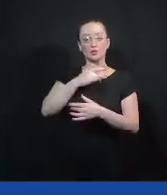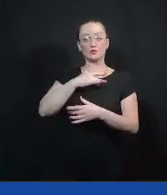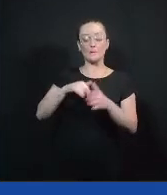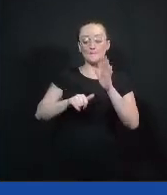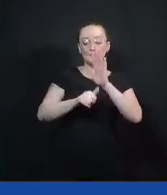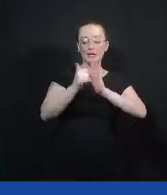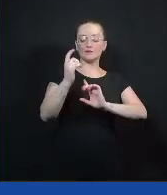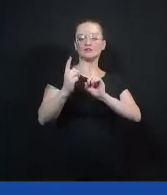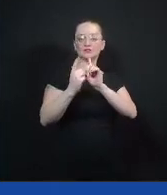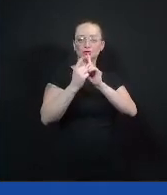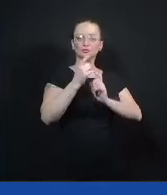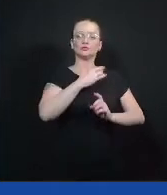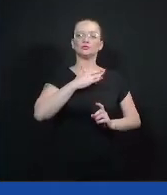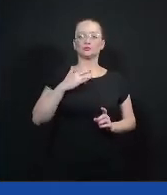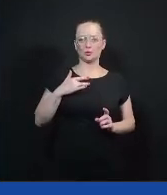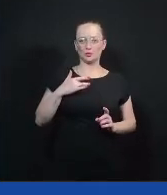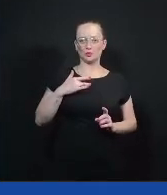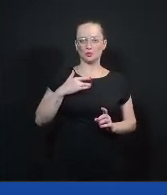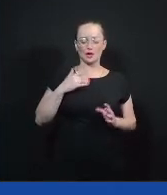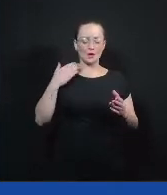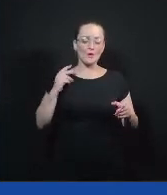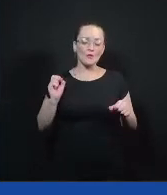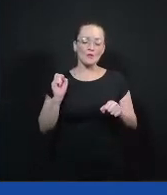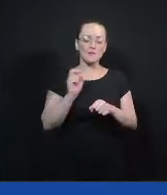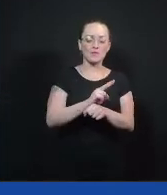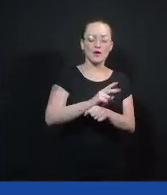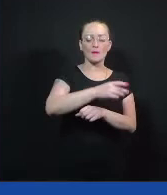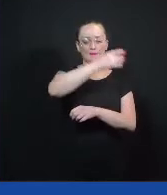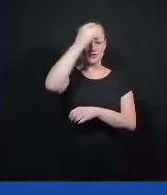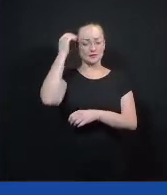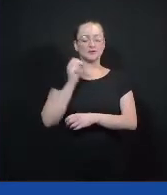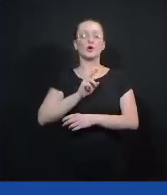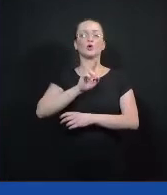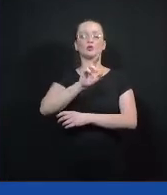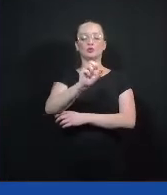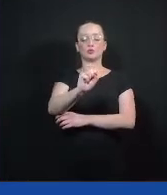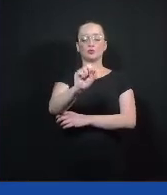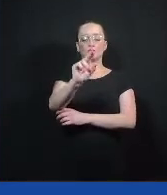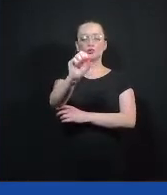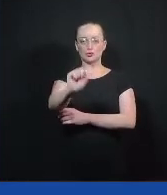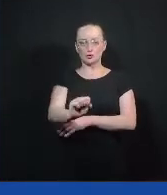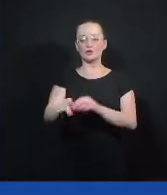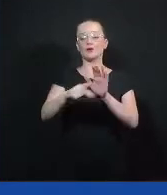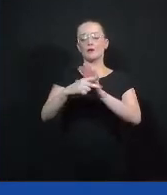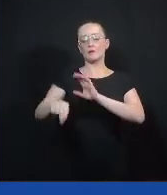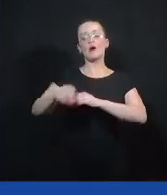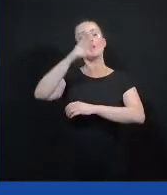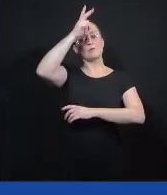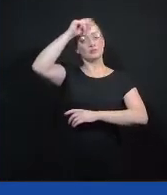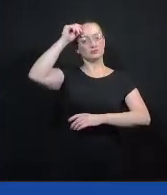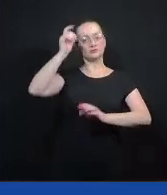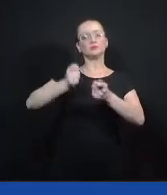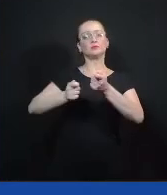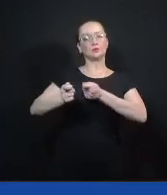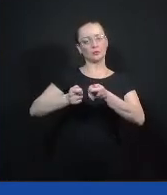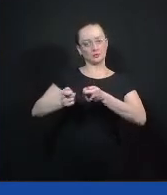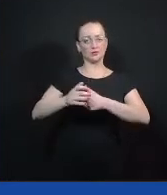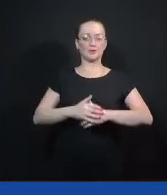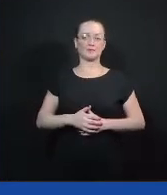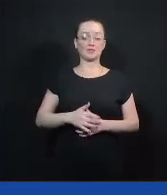primeiro atendimento, a porta de entrada do usuário no Sistema Único de Saúde é gerida pelo município, né? A